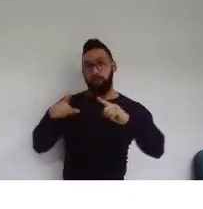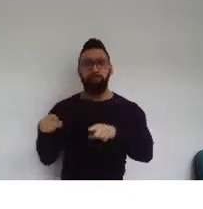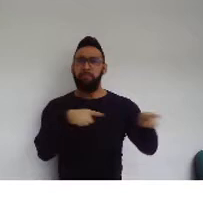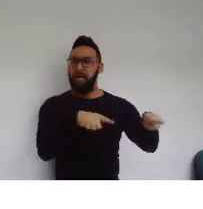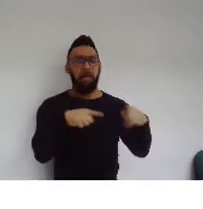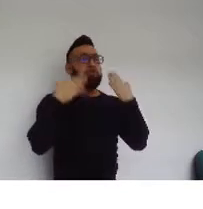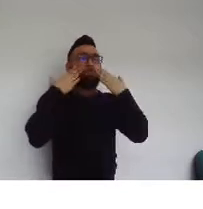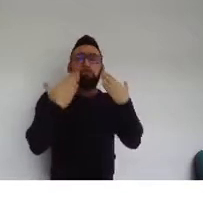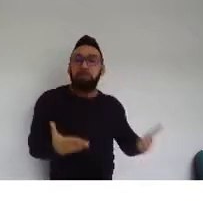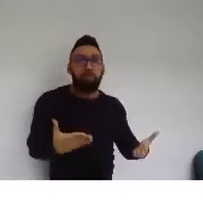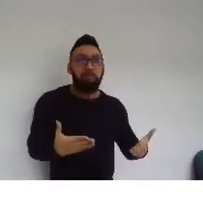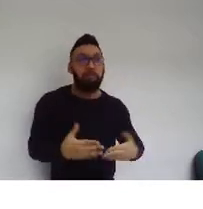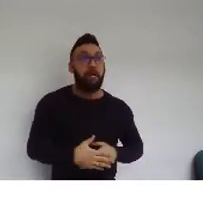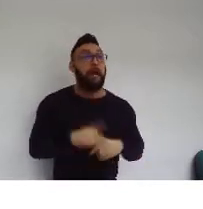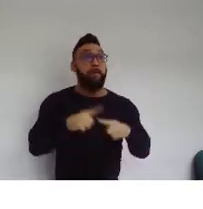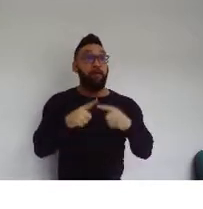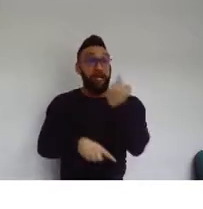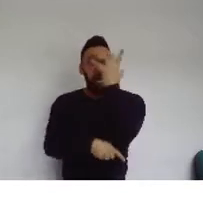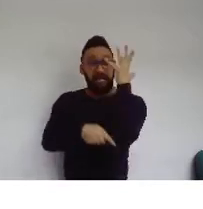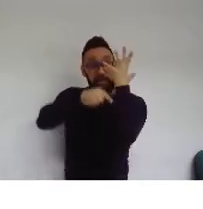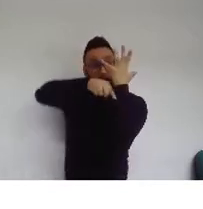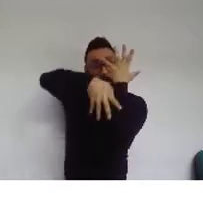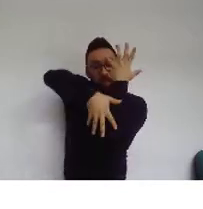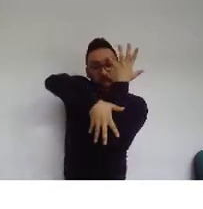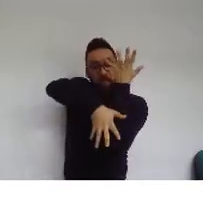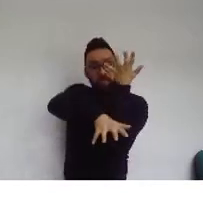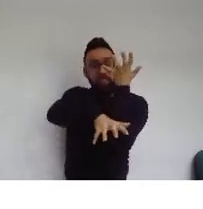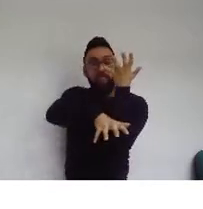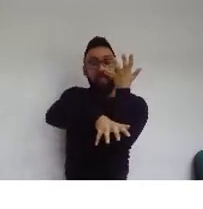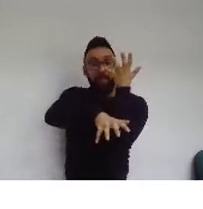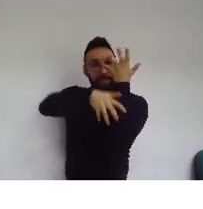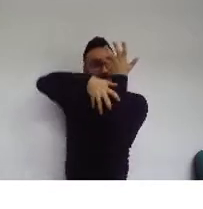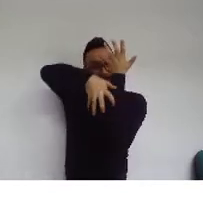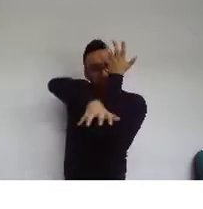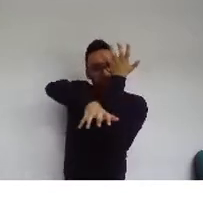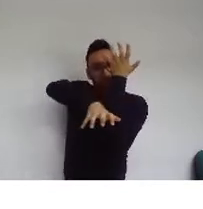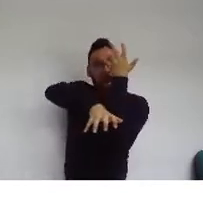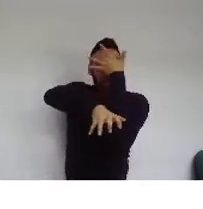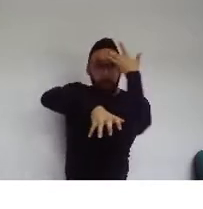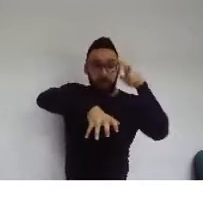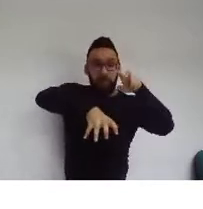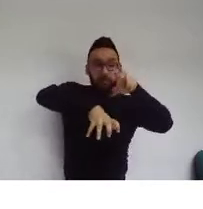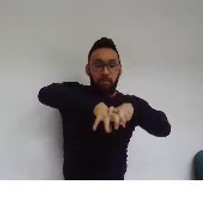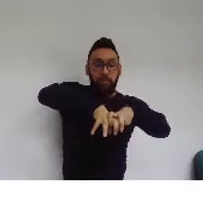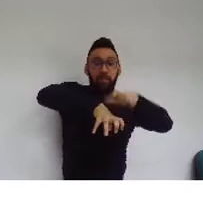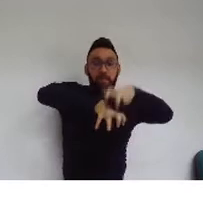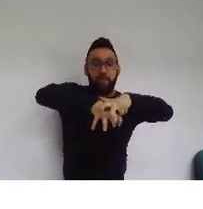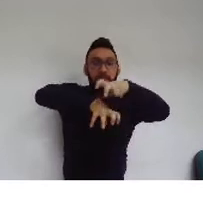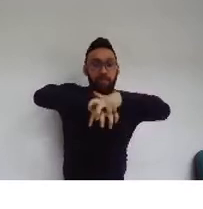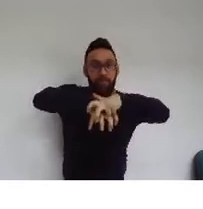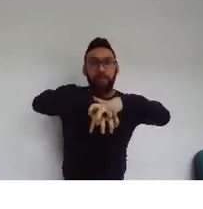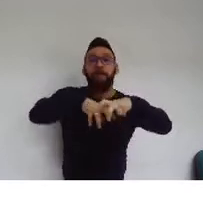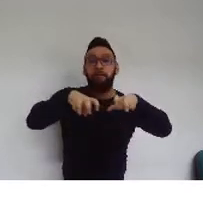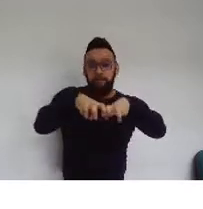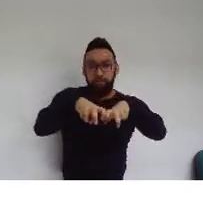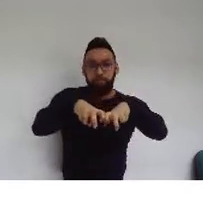servem como bancos, camas, encostos para os corpos. Essas projeções escalares são